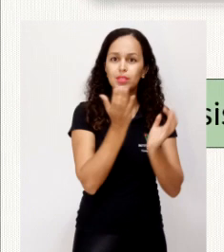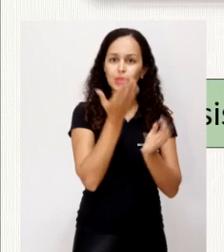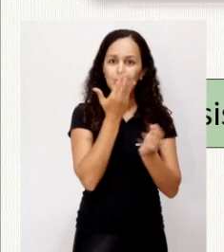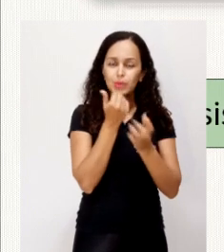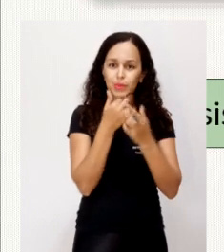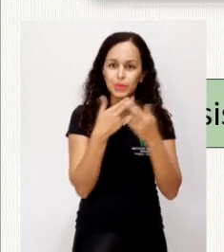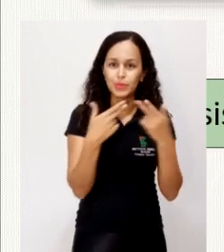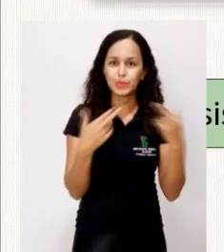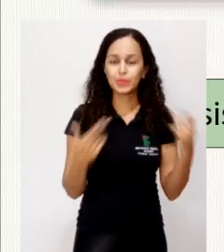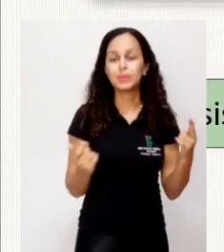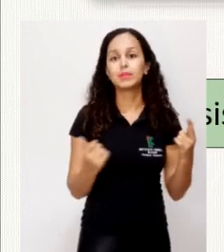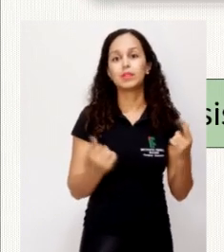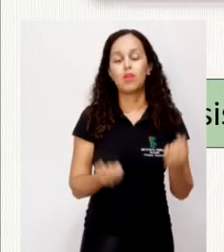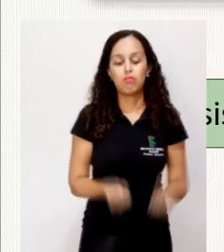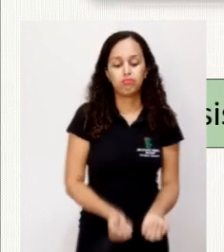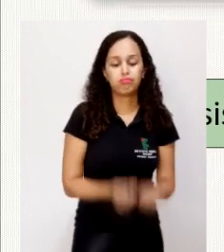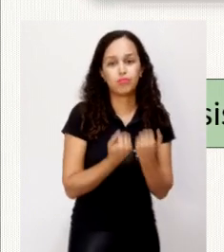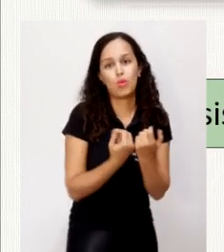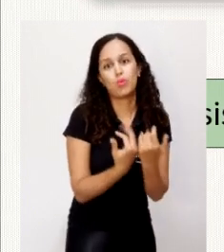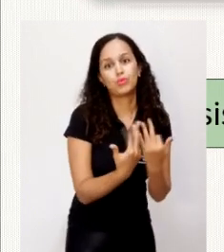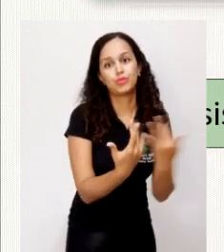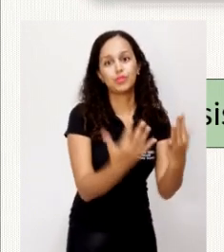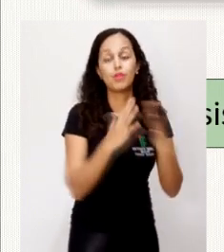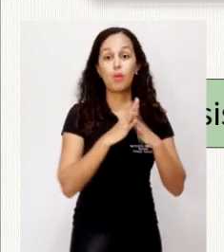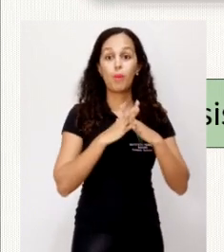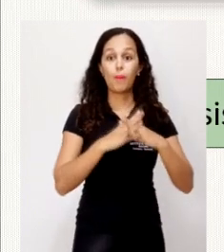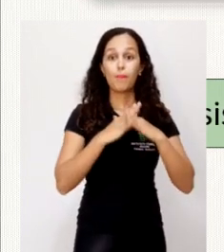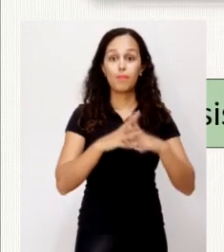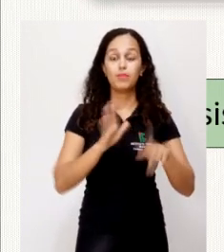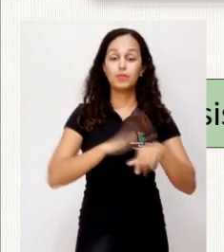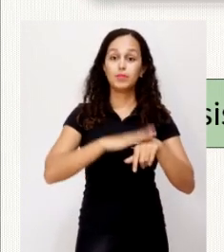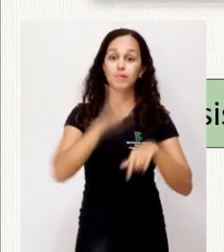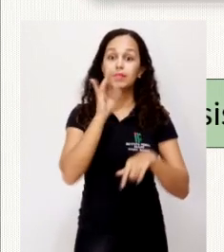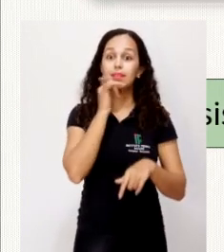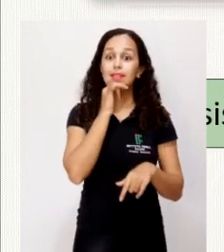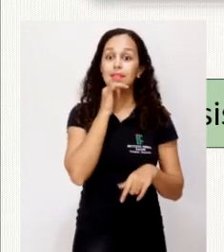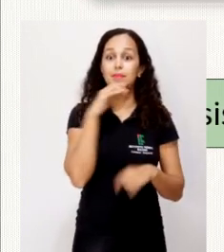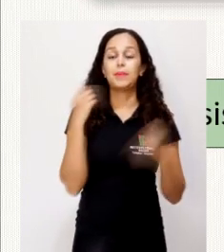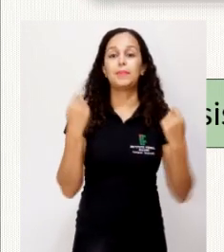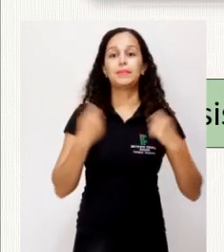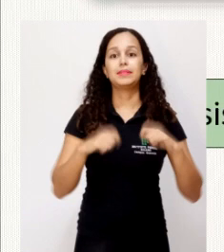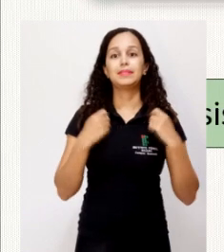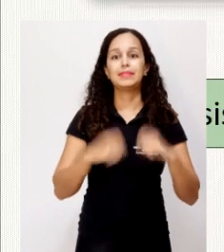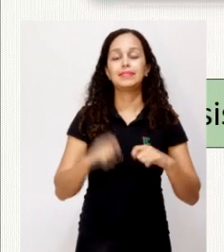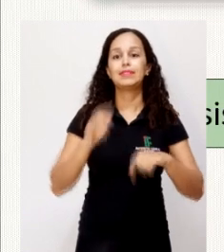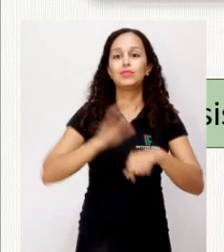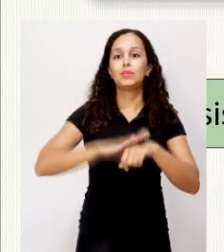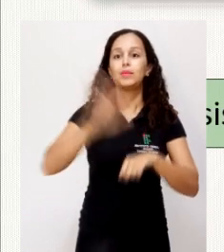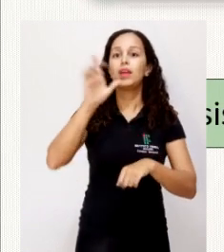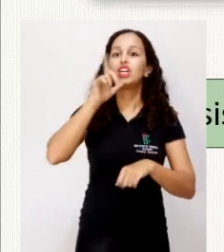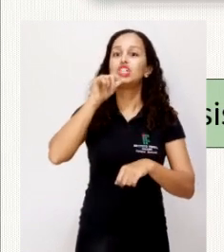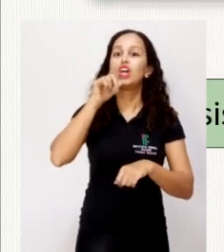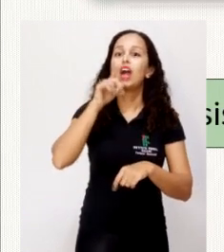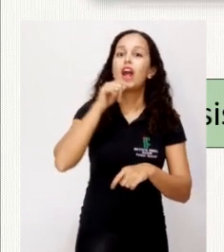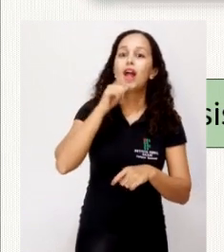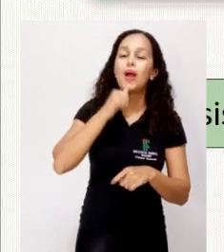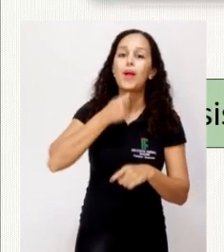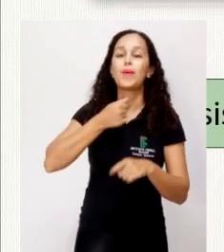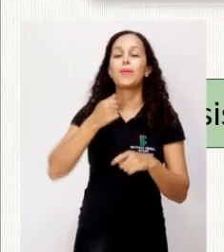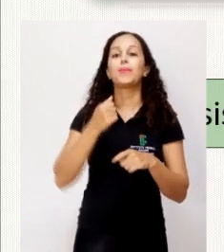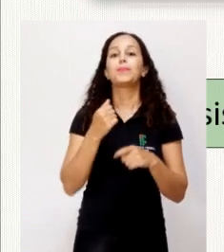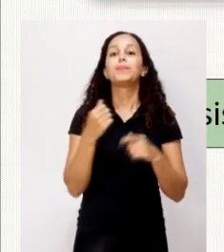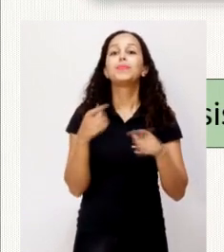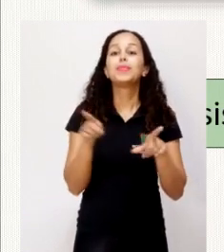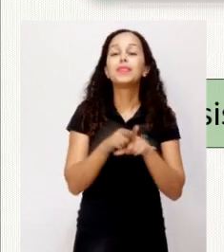chamadas convencionais, o seu cultivo é mais complexo. Por exemplo, necessitam de uma maior irrigação,